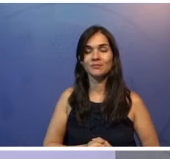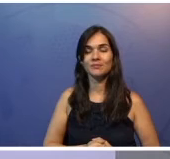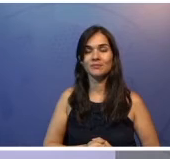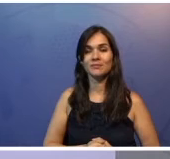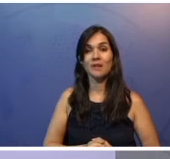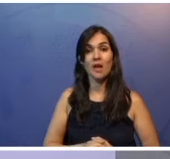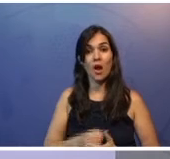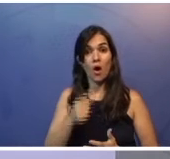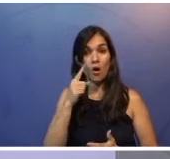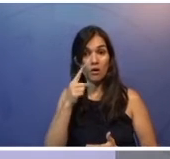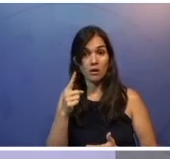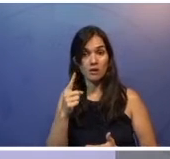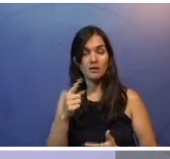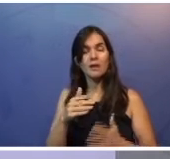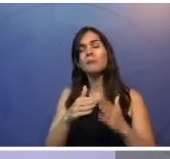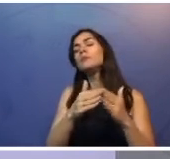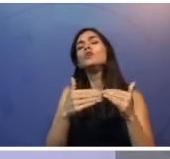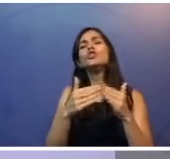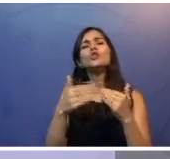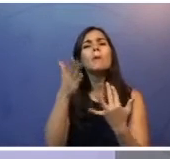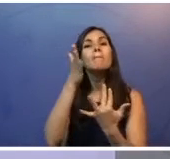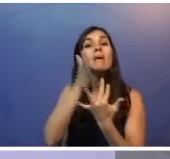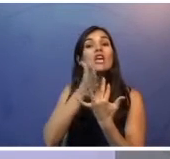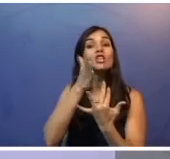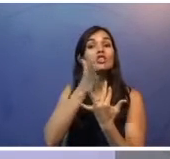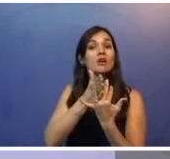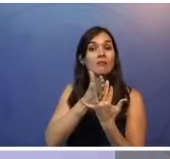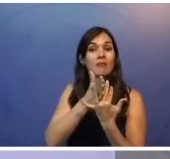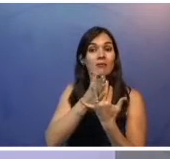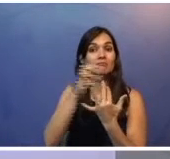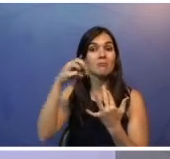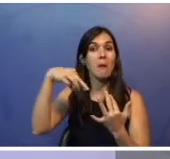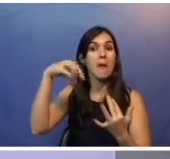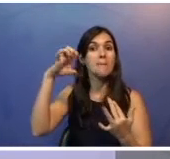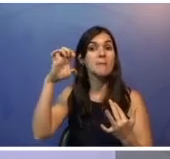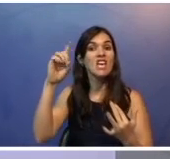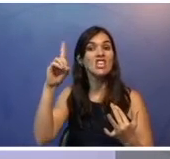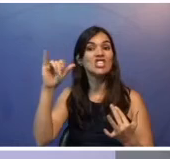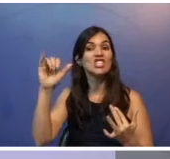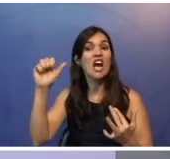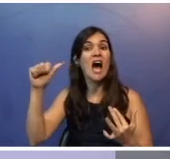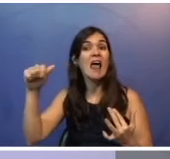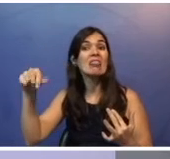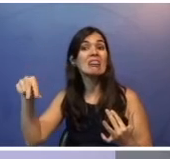então é que tá pedindo a mediana aqui vamos ver